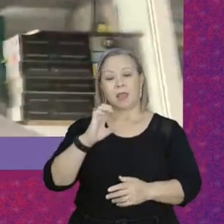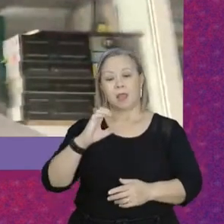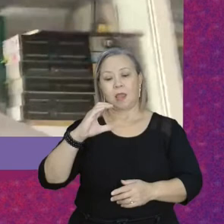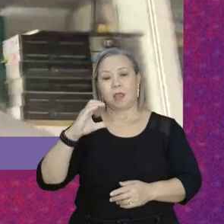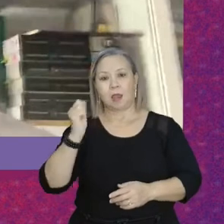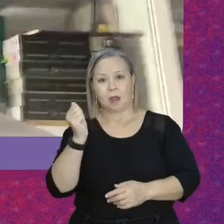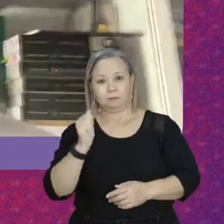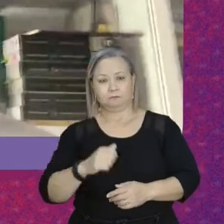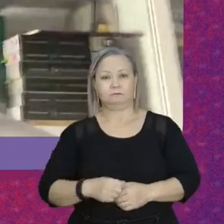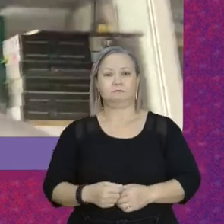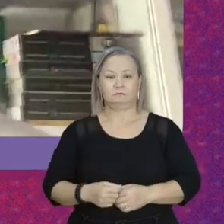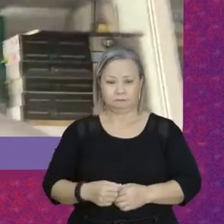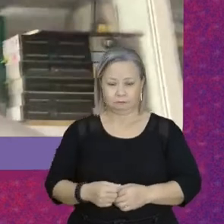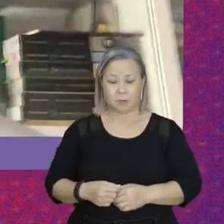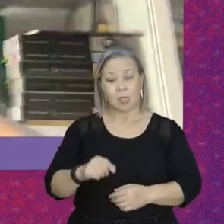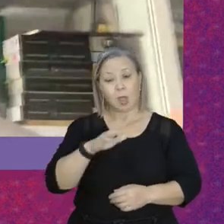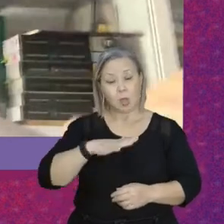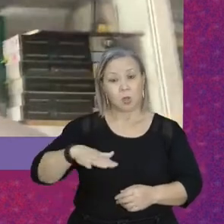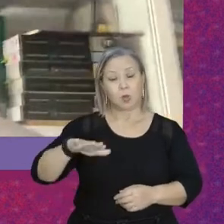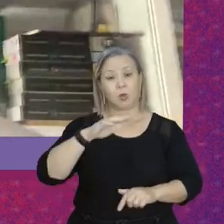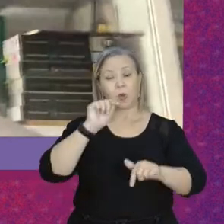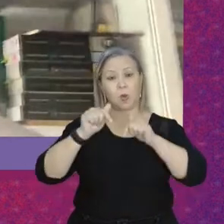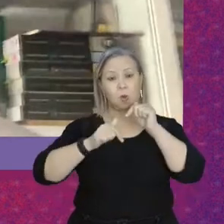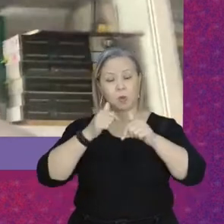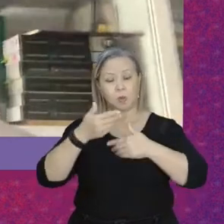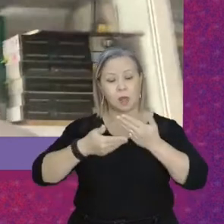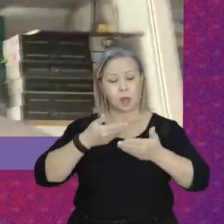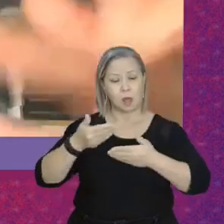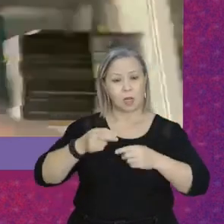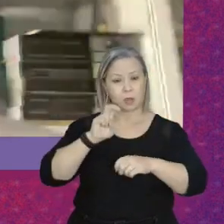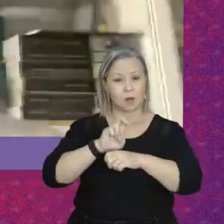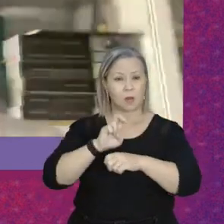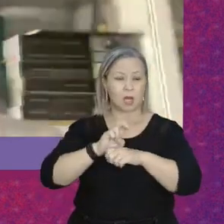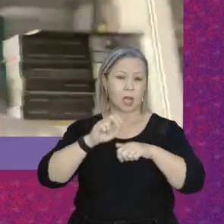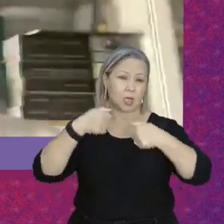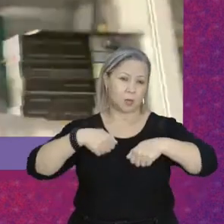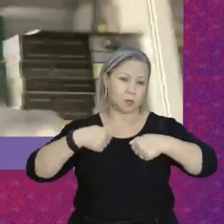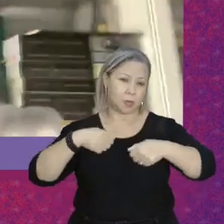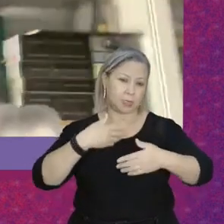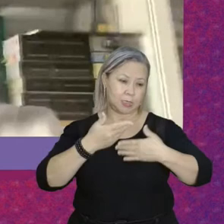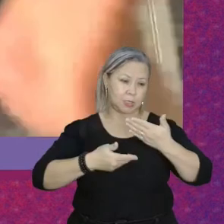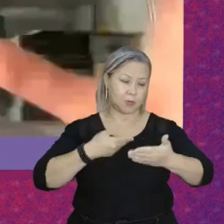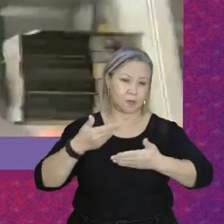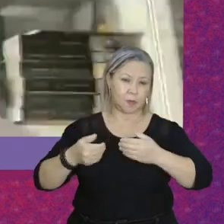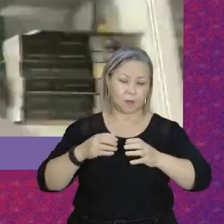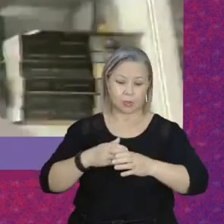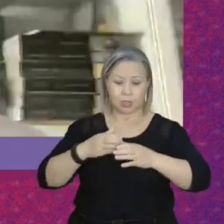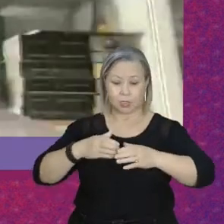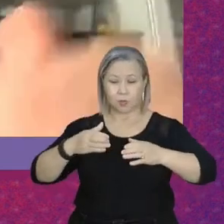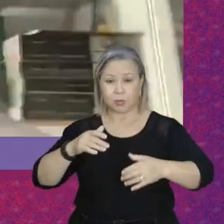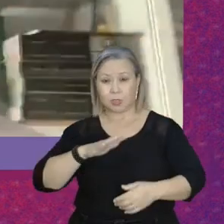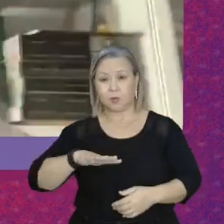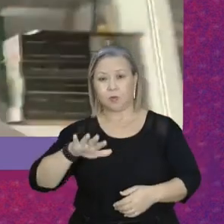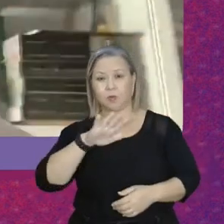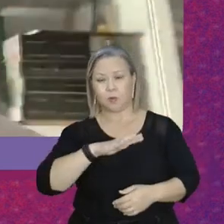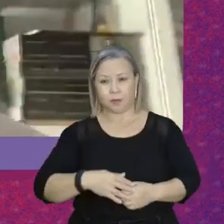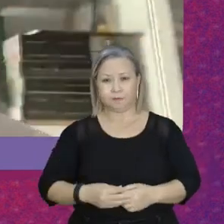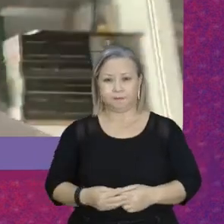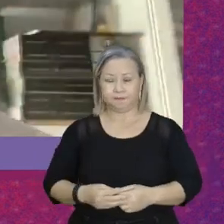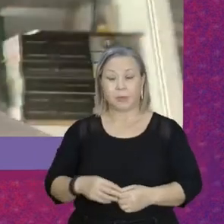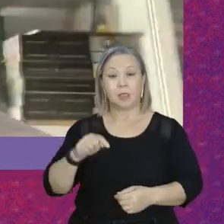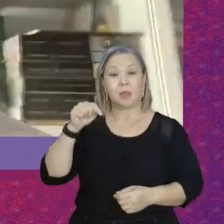Então, todo o trabalho em relação às creches precisa envolver essa dimensão toda. Novamente,